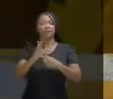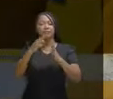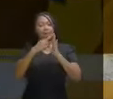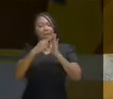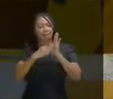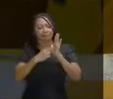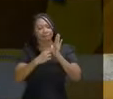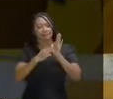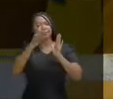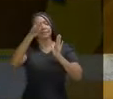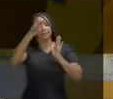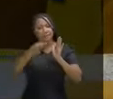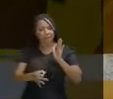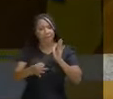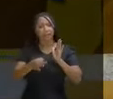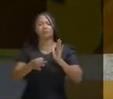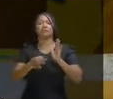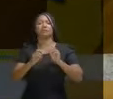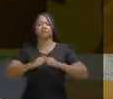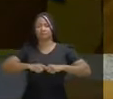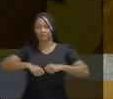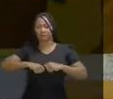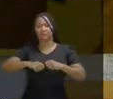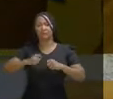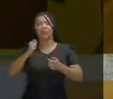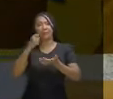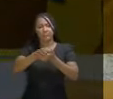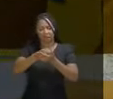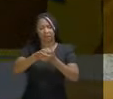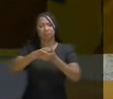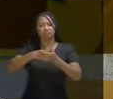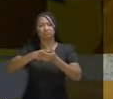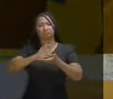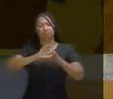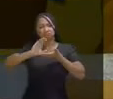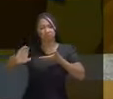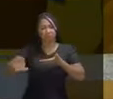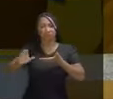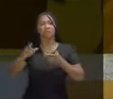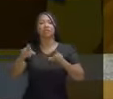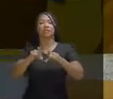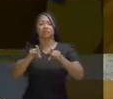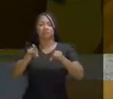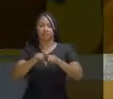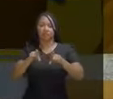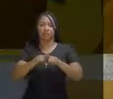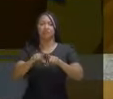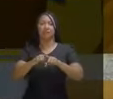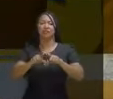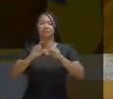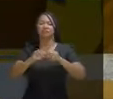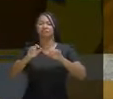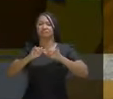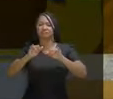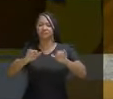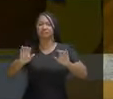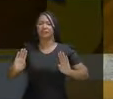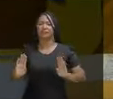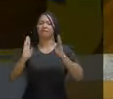com o coordenador-geral de campanha, no valor de R$ 60 mil, tampouco com o serviço de promoção de eventos, no valor